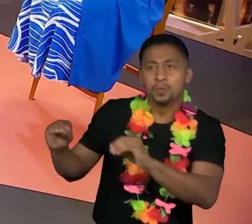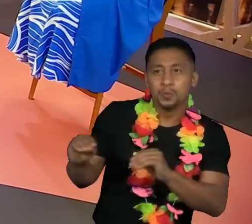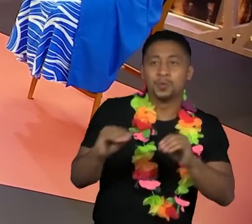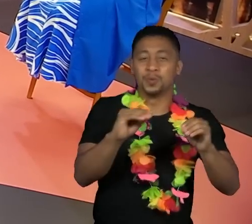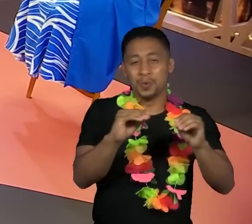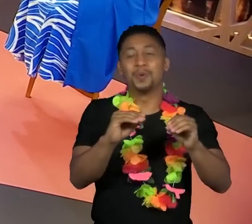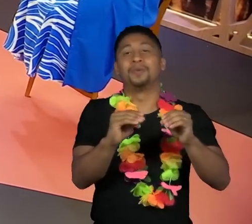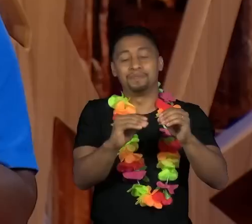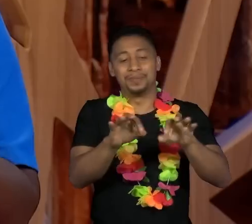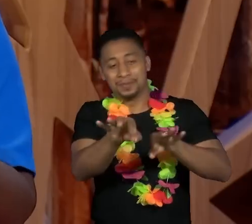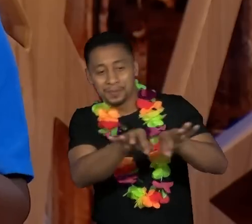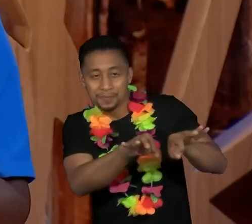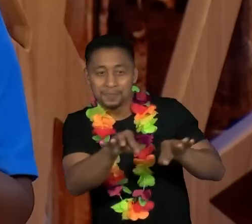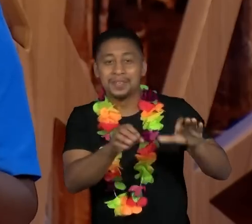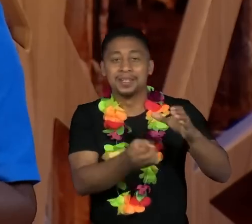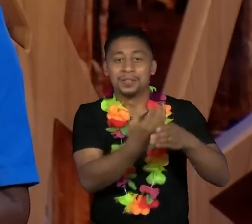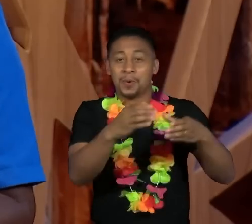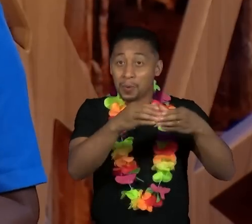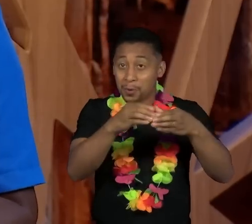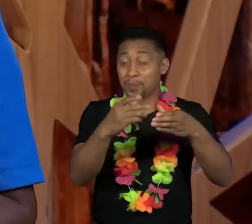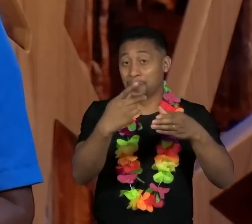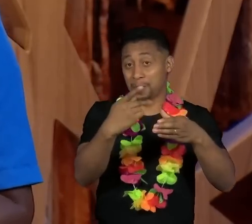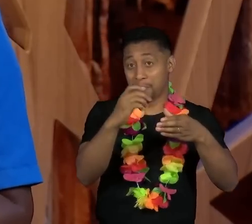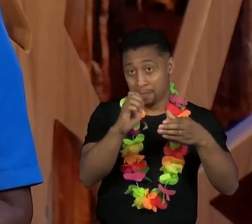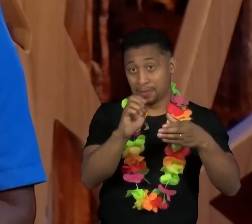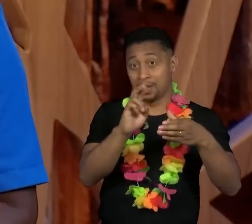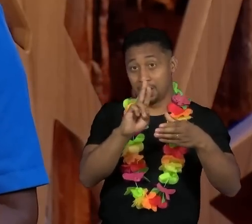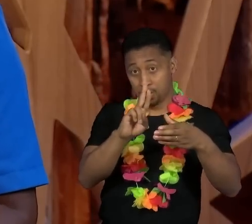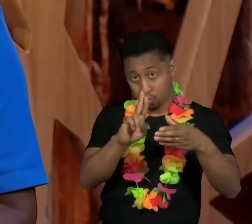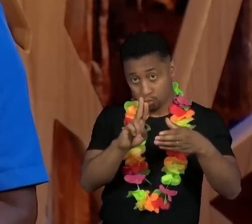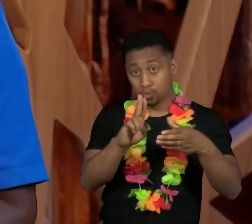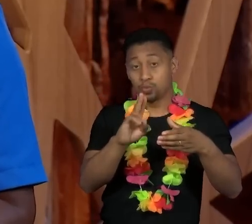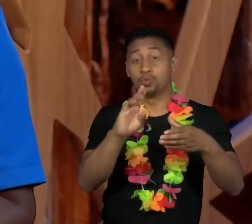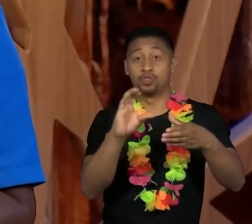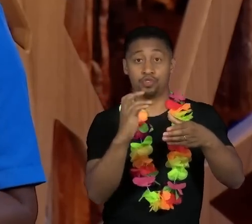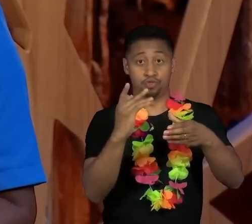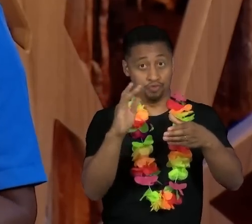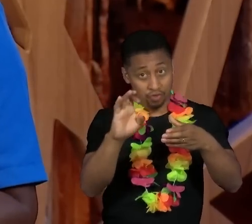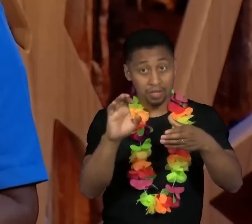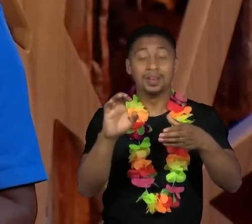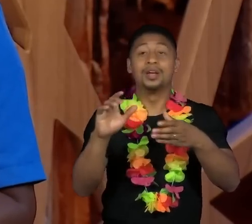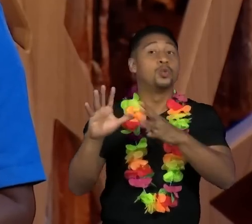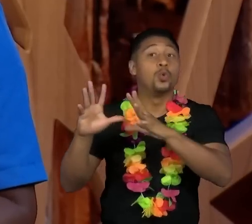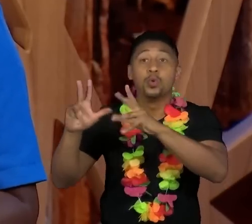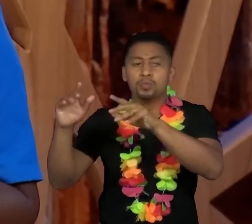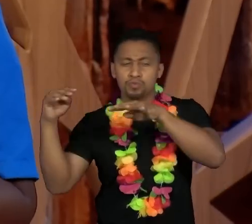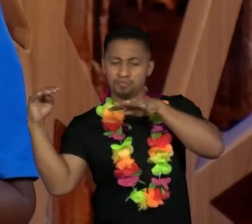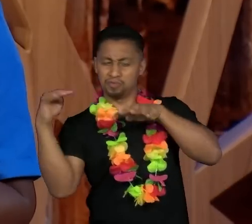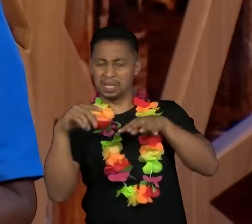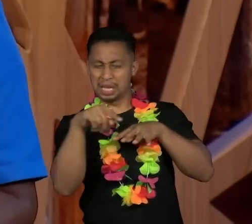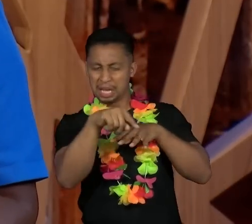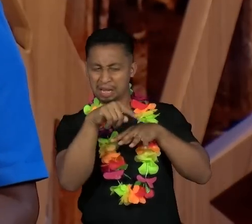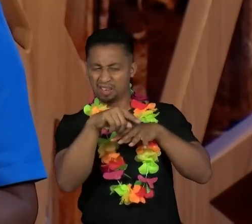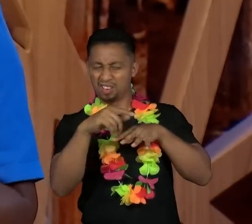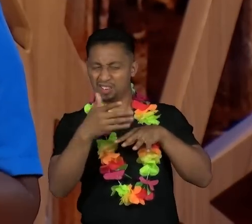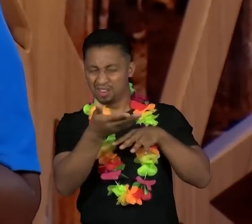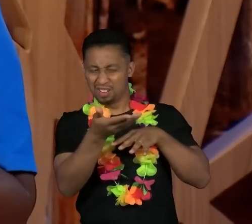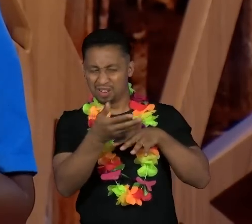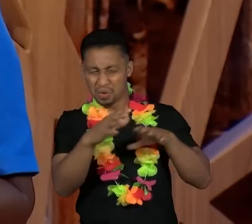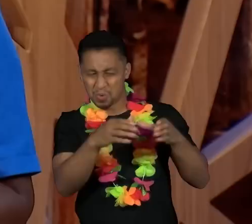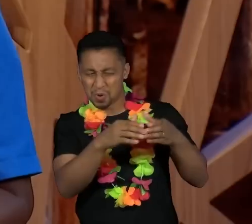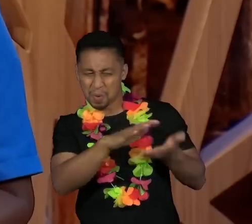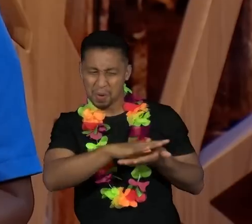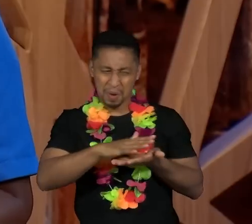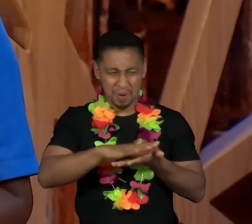considerada um ajuntamento de baderneiros, quando ali era uma cultura. E a questão da escola de samba ser tratada como patrimônio,